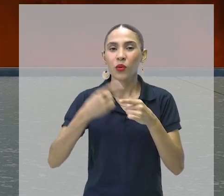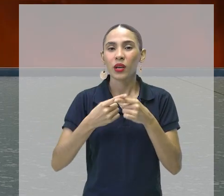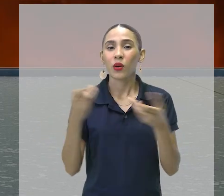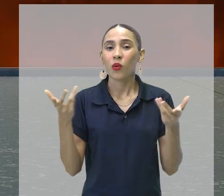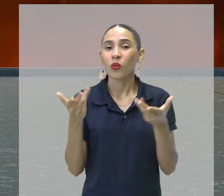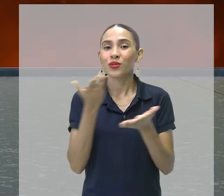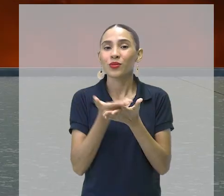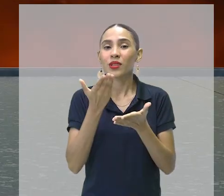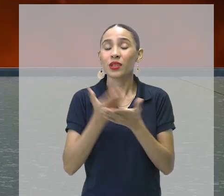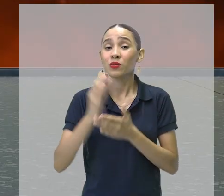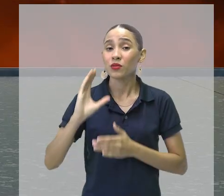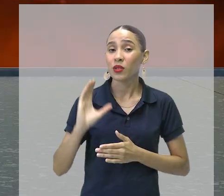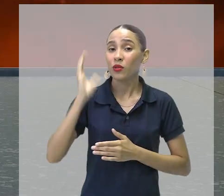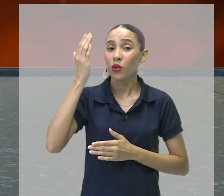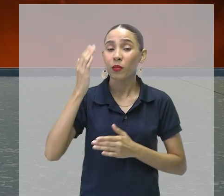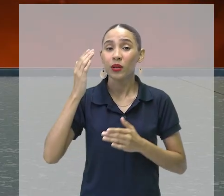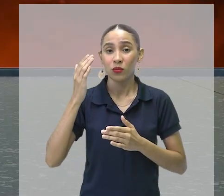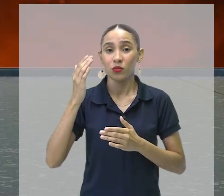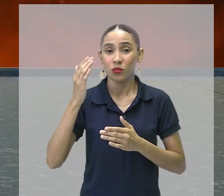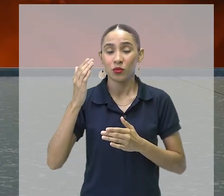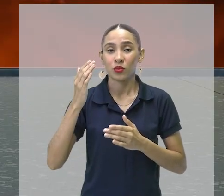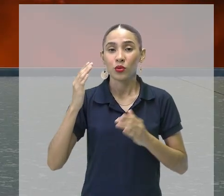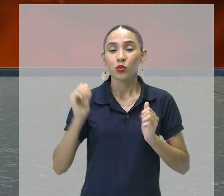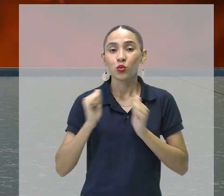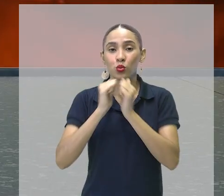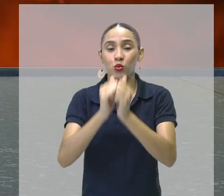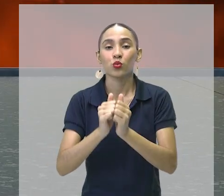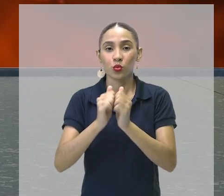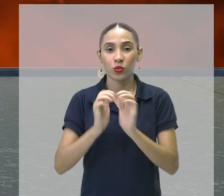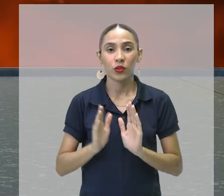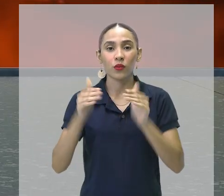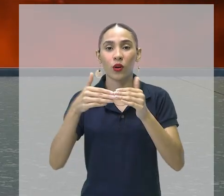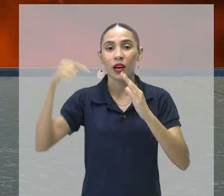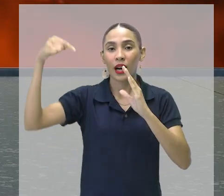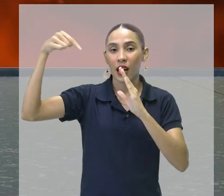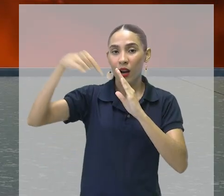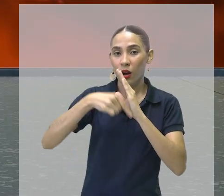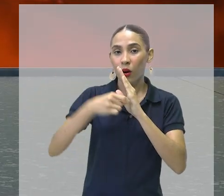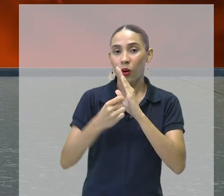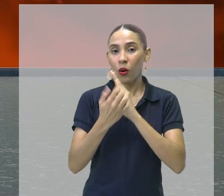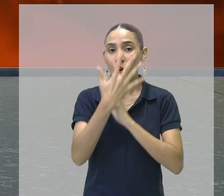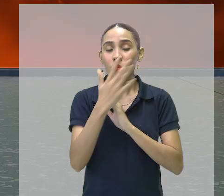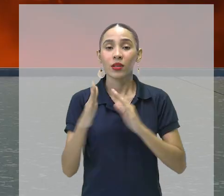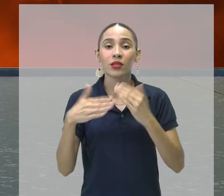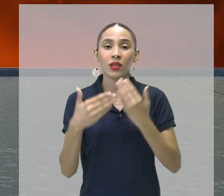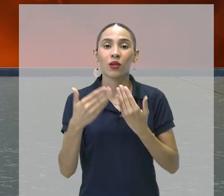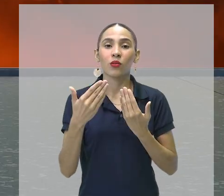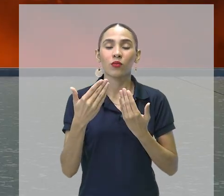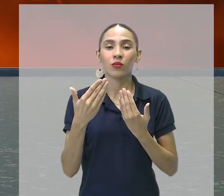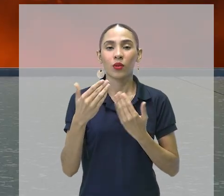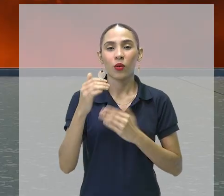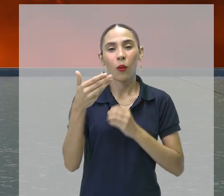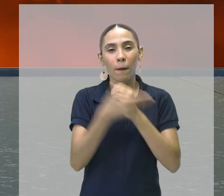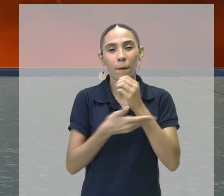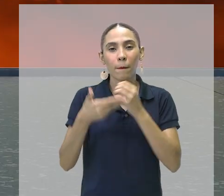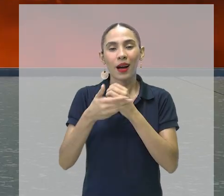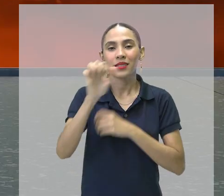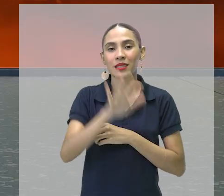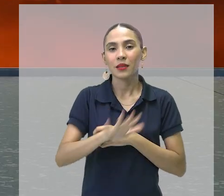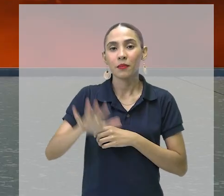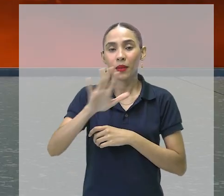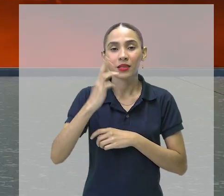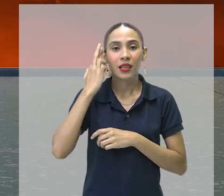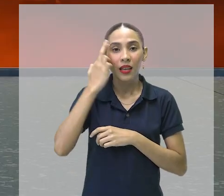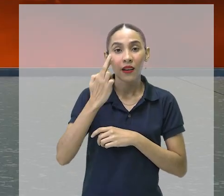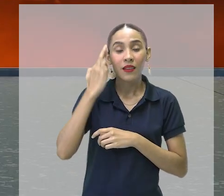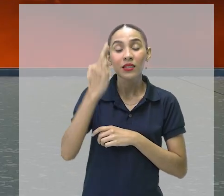porque estamos falando dos fenômenos envolvidos com a óptica. E com base nessa imagem, para